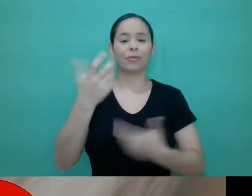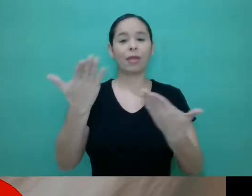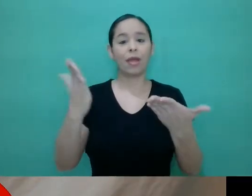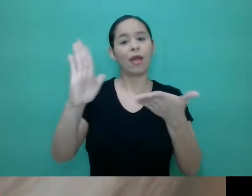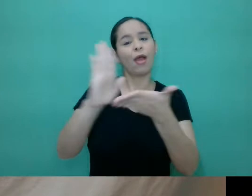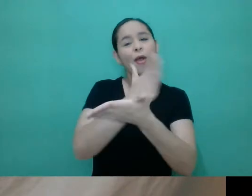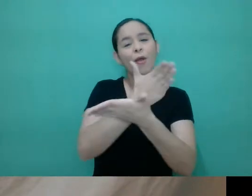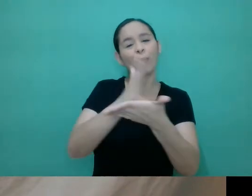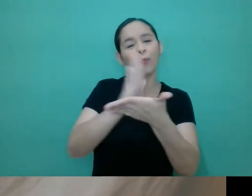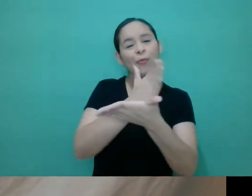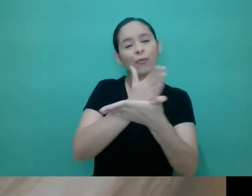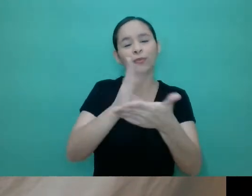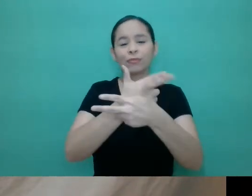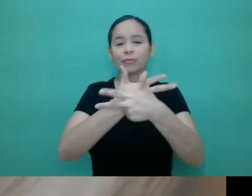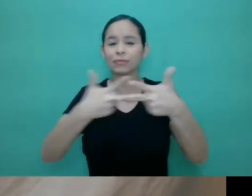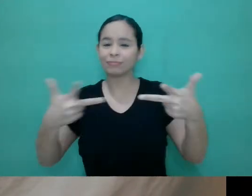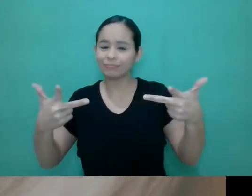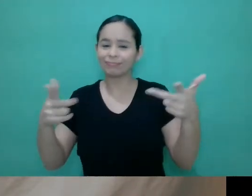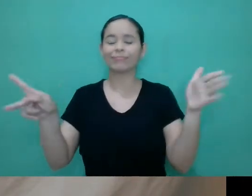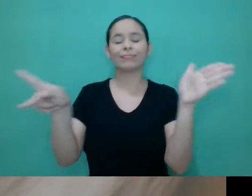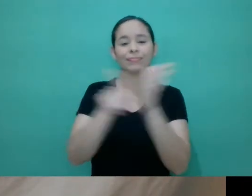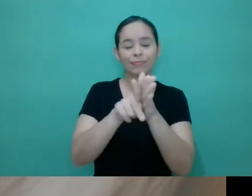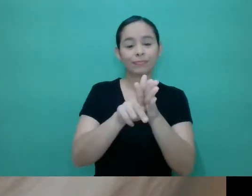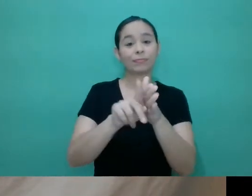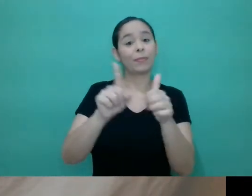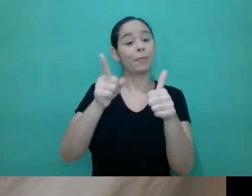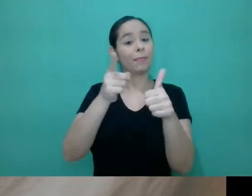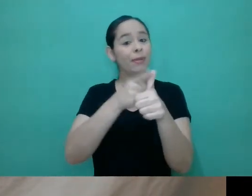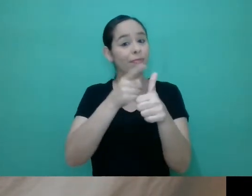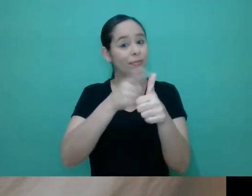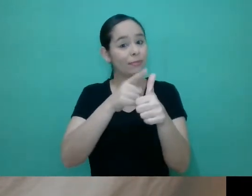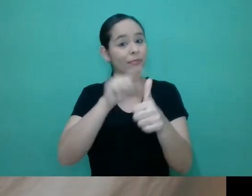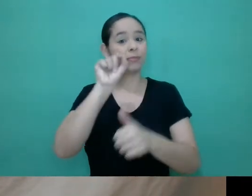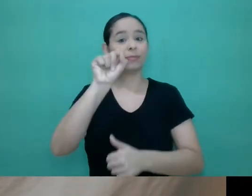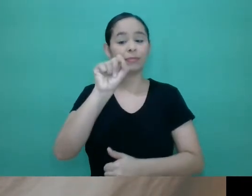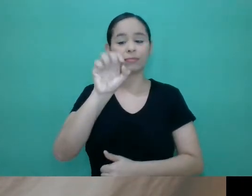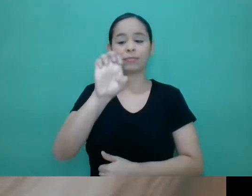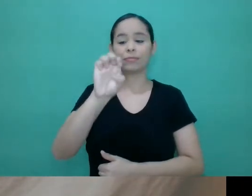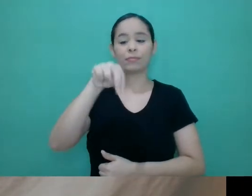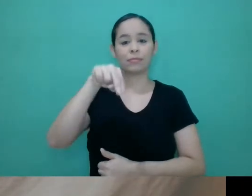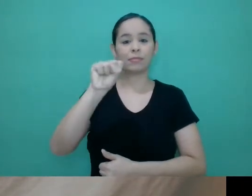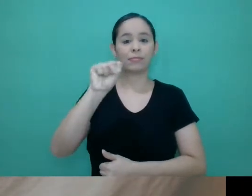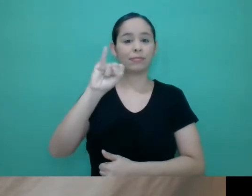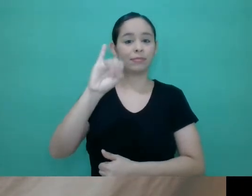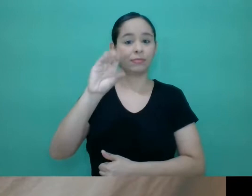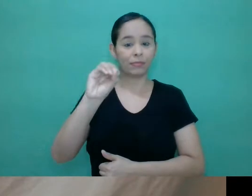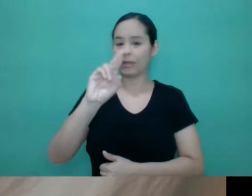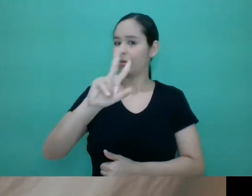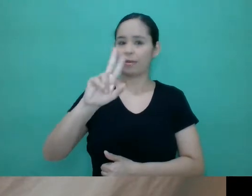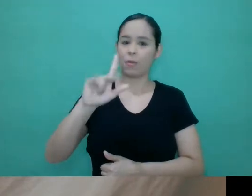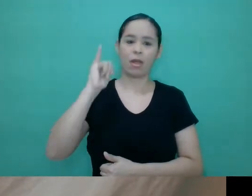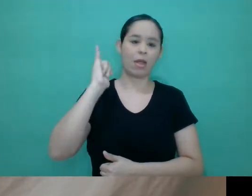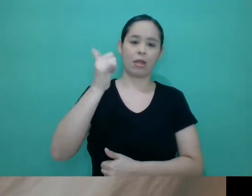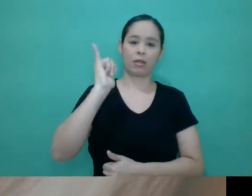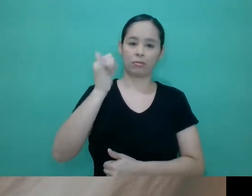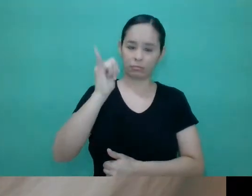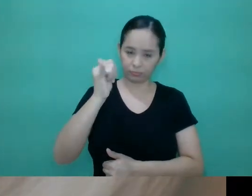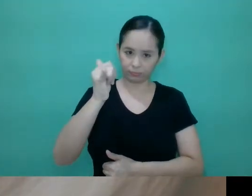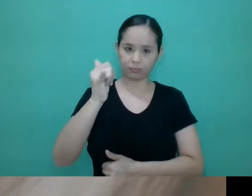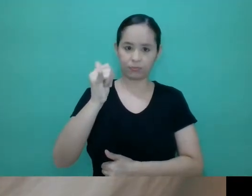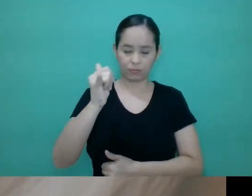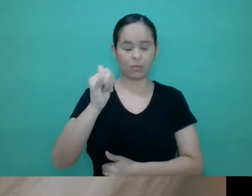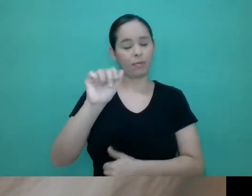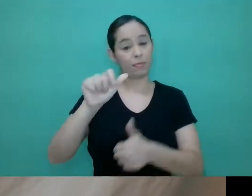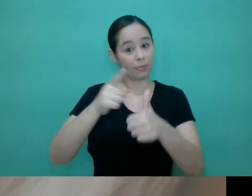algumas constantes do ensaio, né? Uma primeira constante é que o ensaio não é um gênero narrativo, né? Essa é a